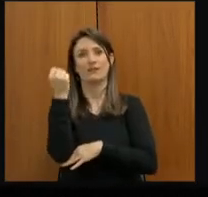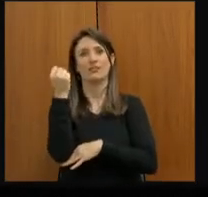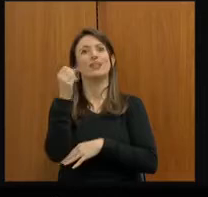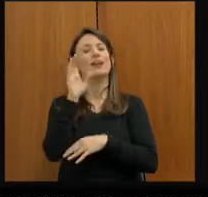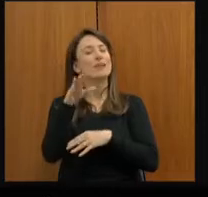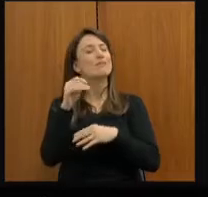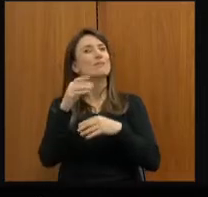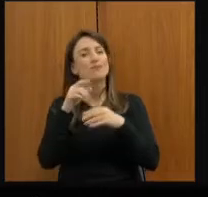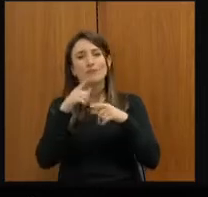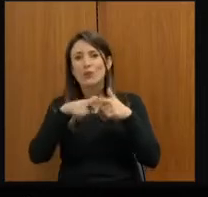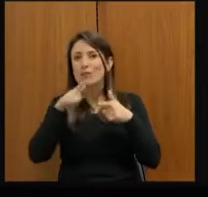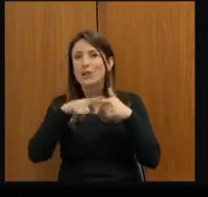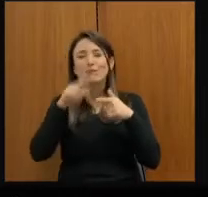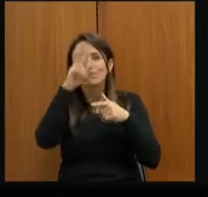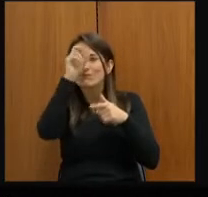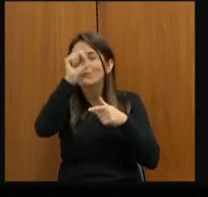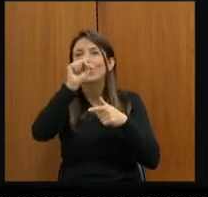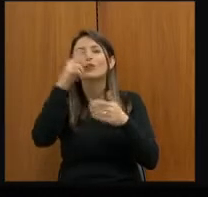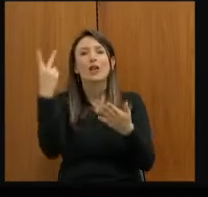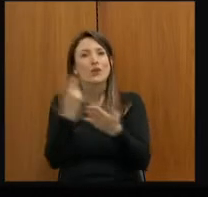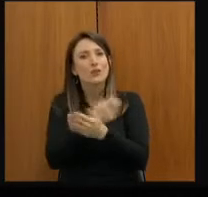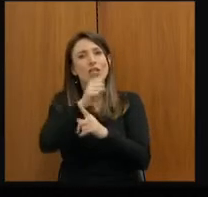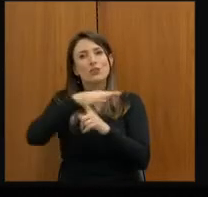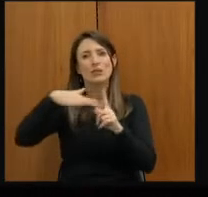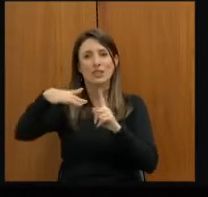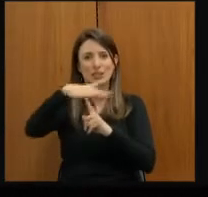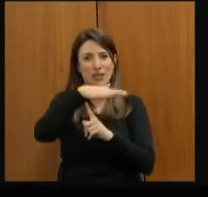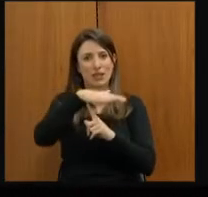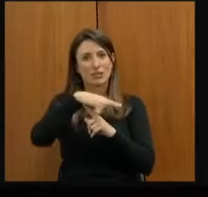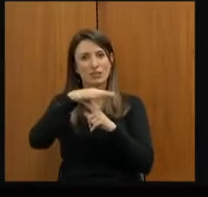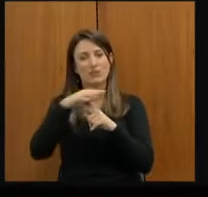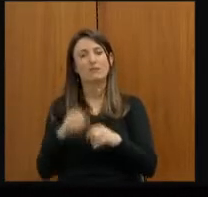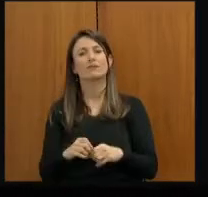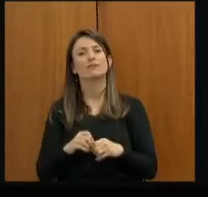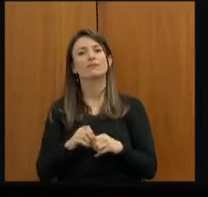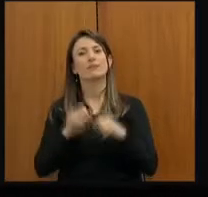sociedade podemos passar favor